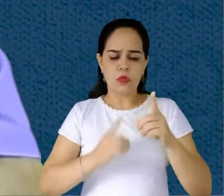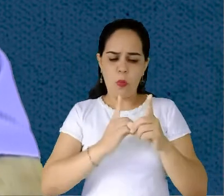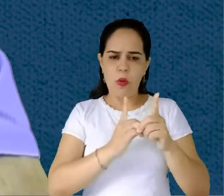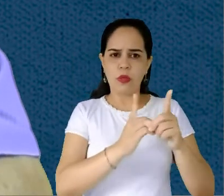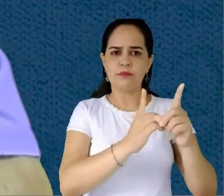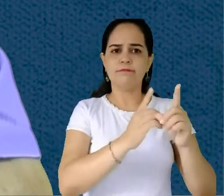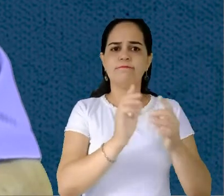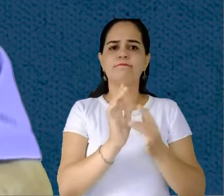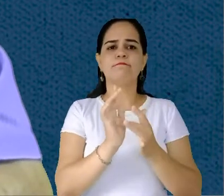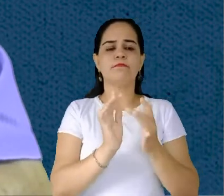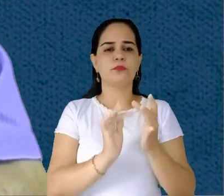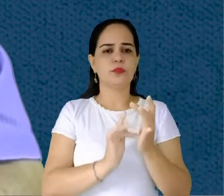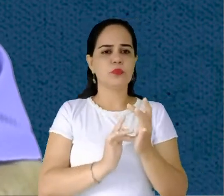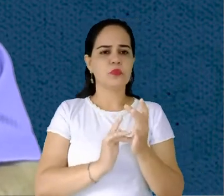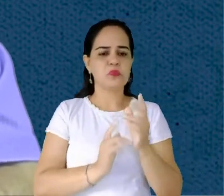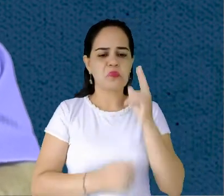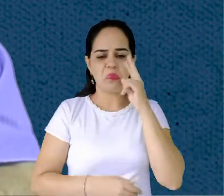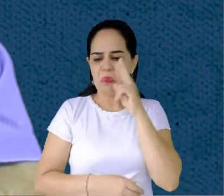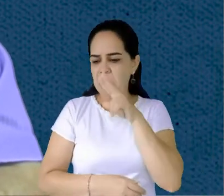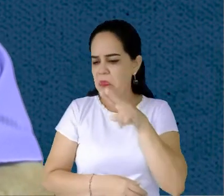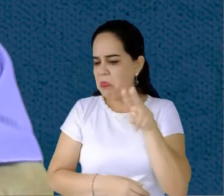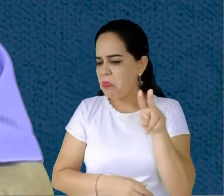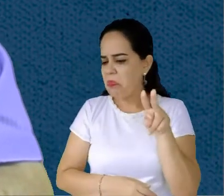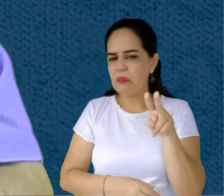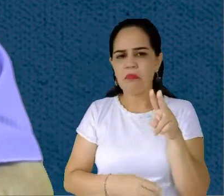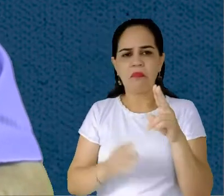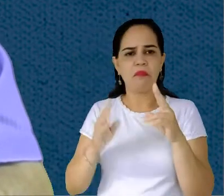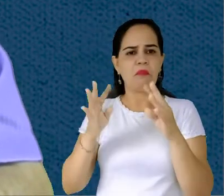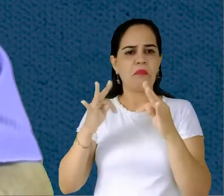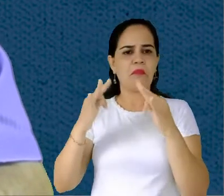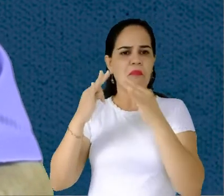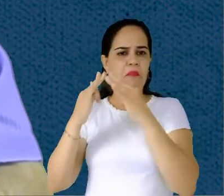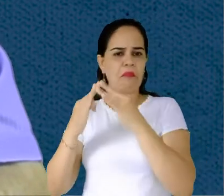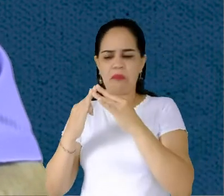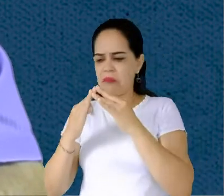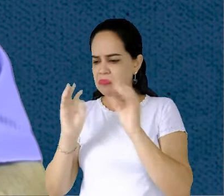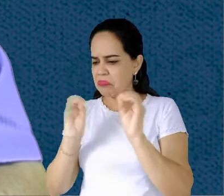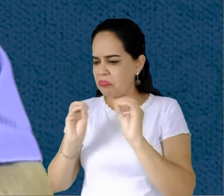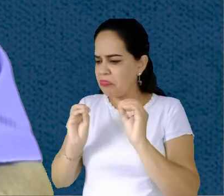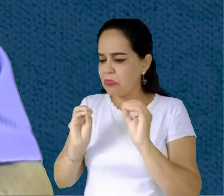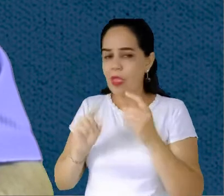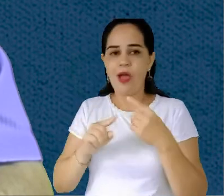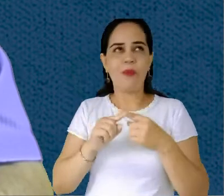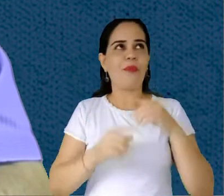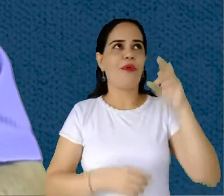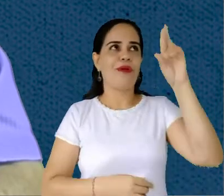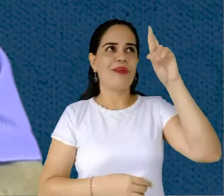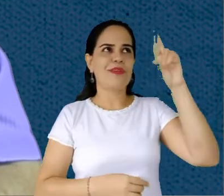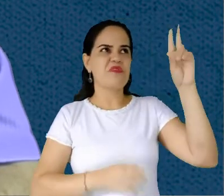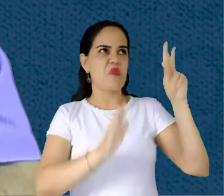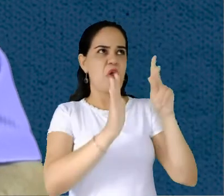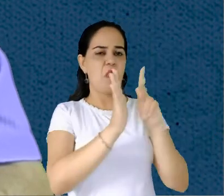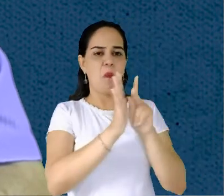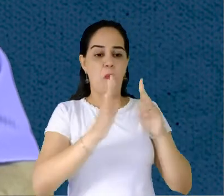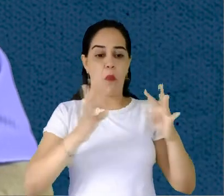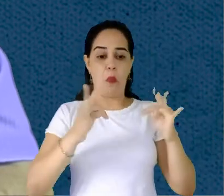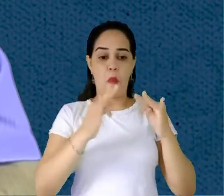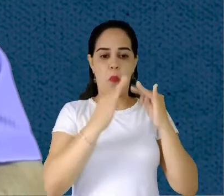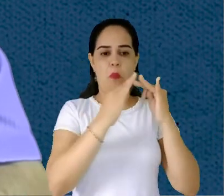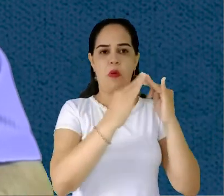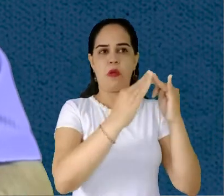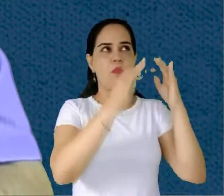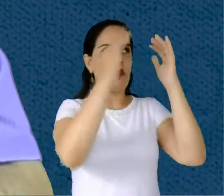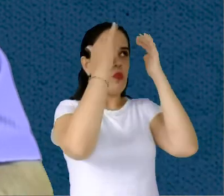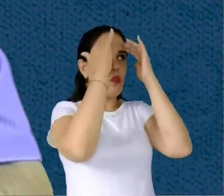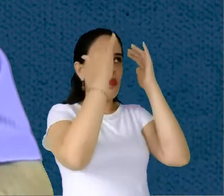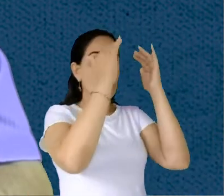Cordeiro. Não vi templo na cidade, pois o seu templo é o próprio Senhor, o